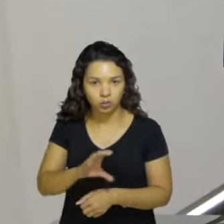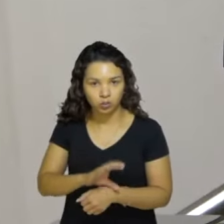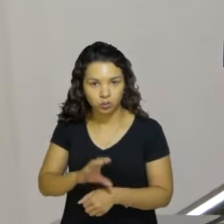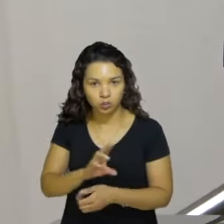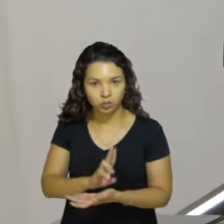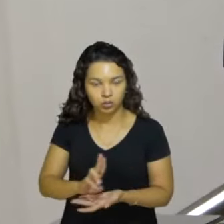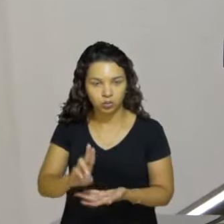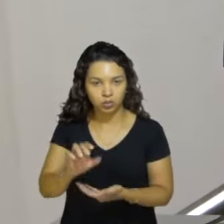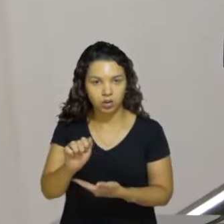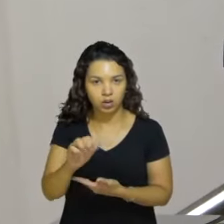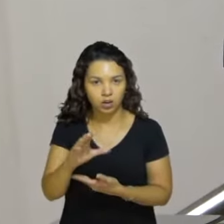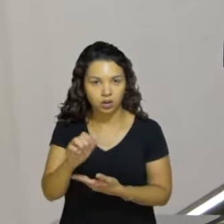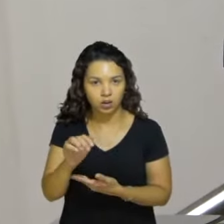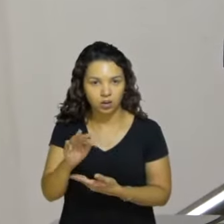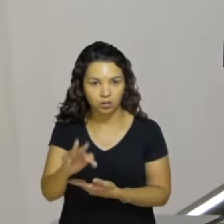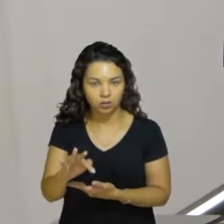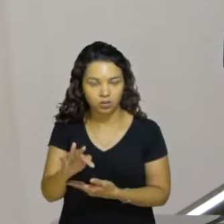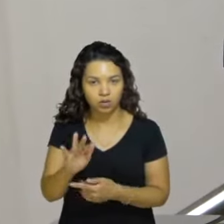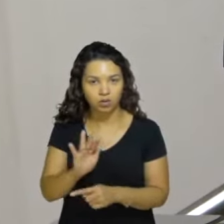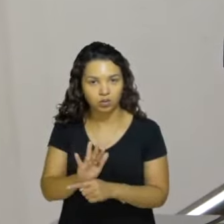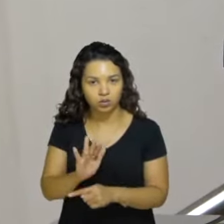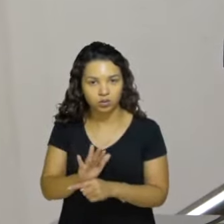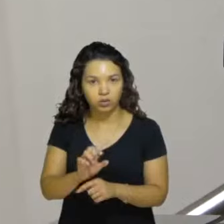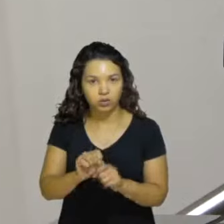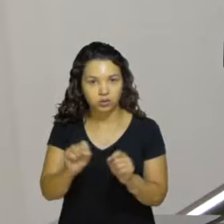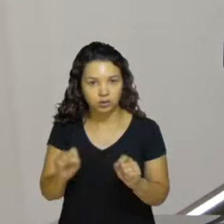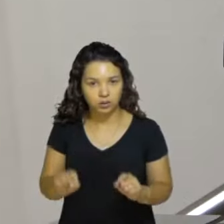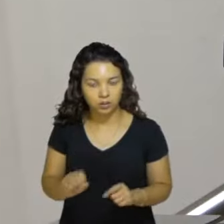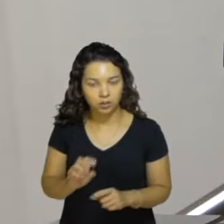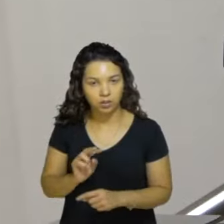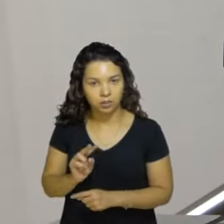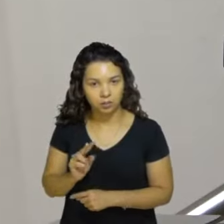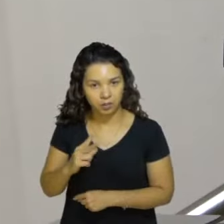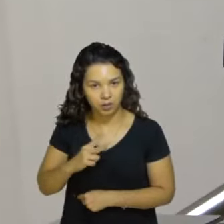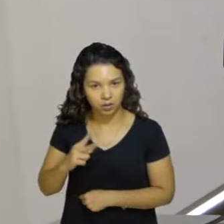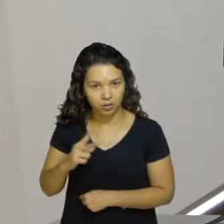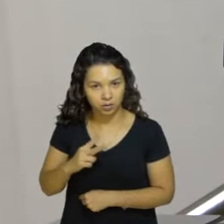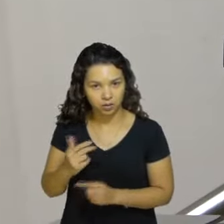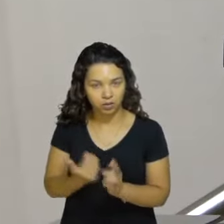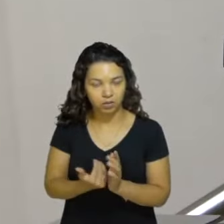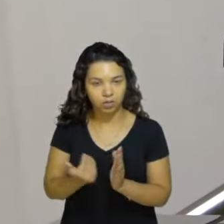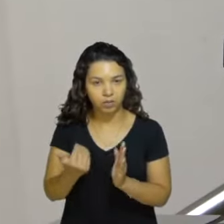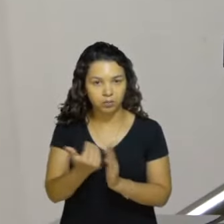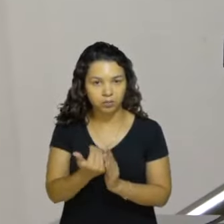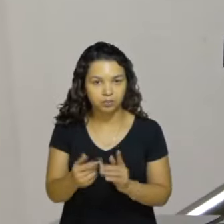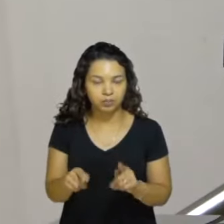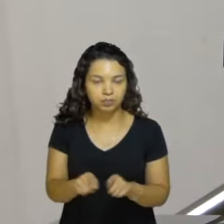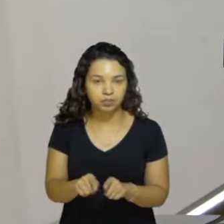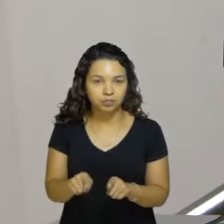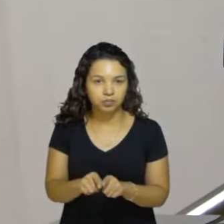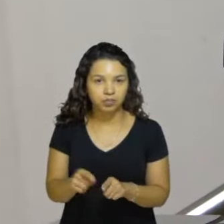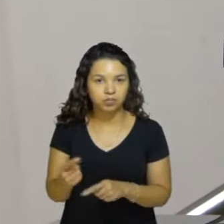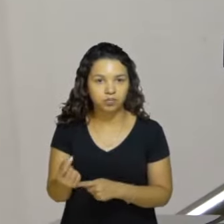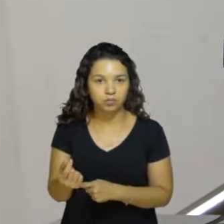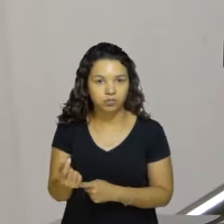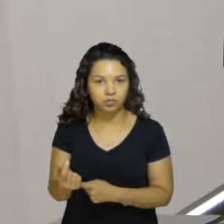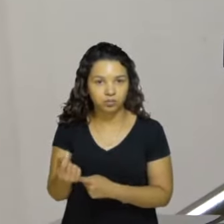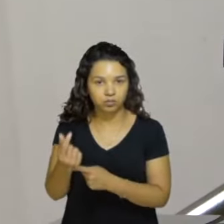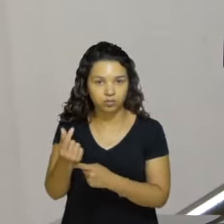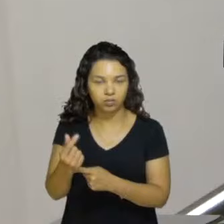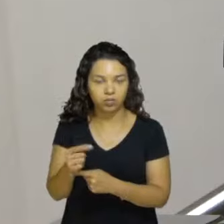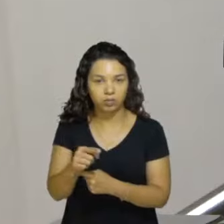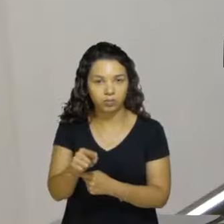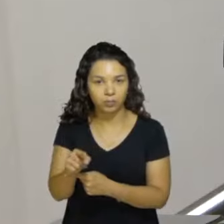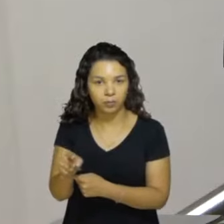CAF, também beneficiou o sistema privado, que aumentou significativamente os valores para que eles